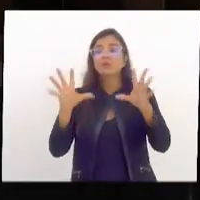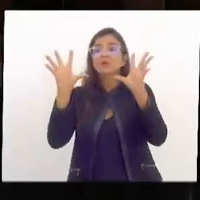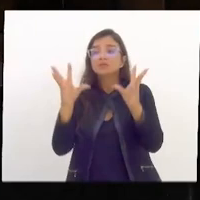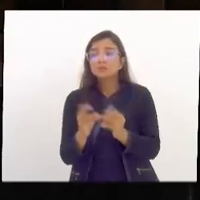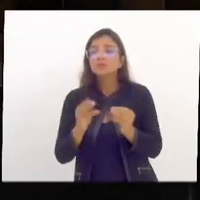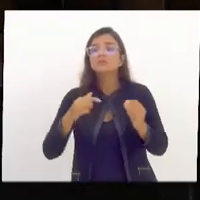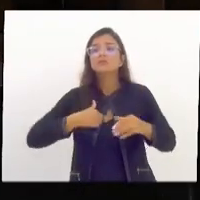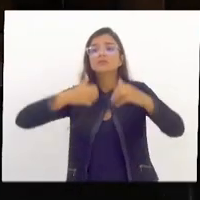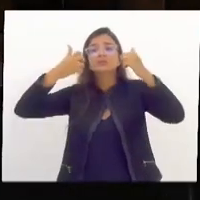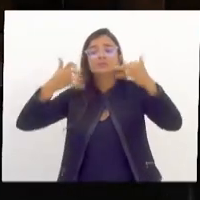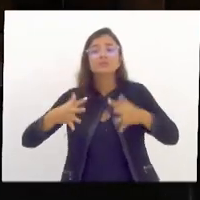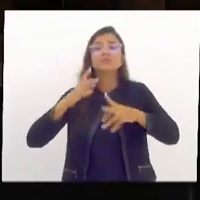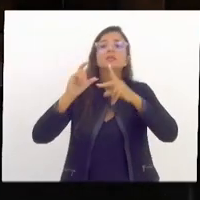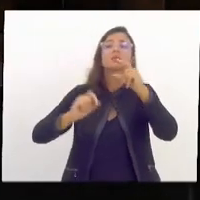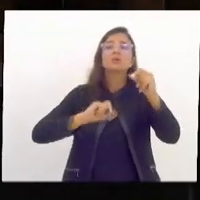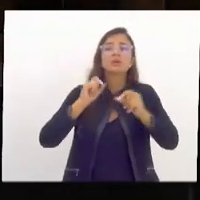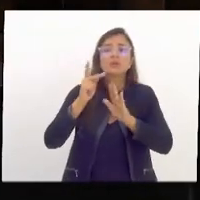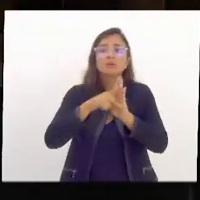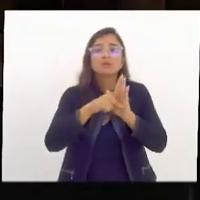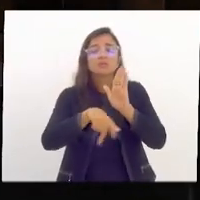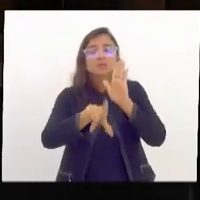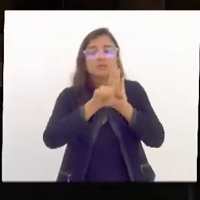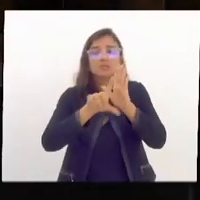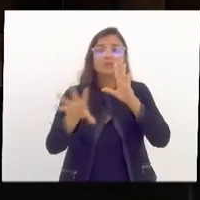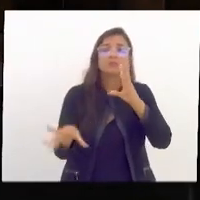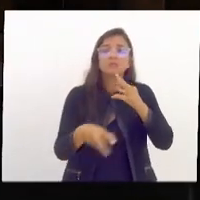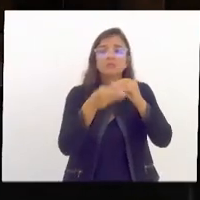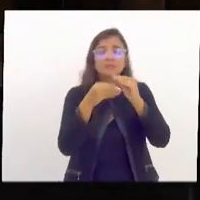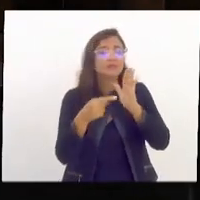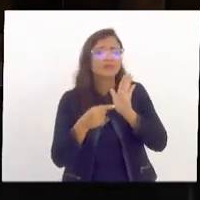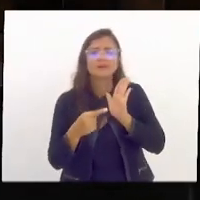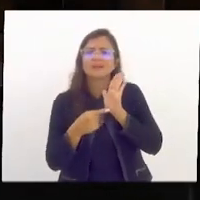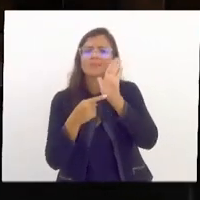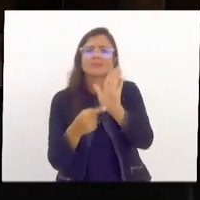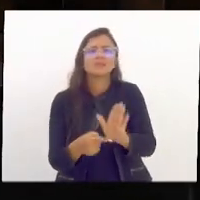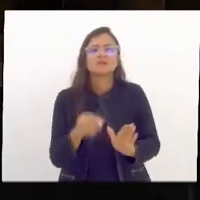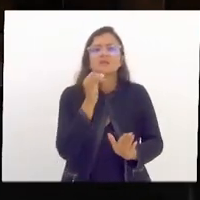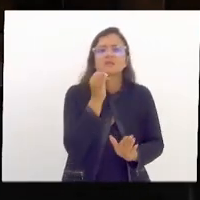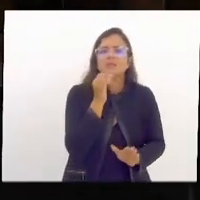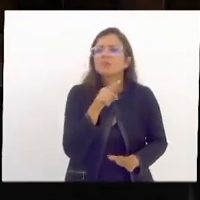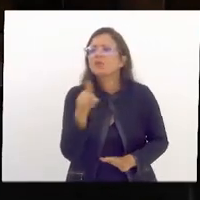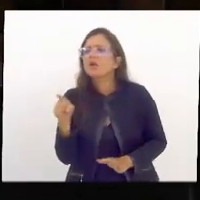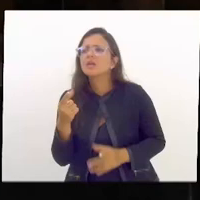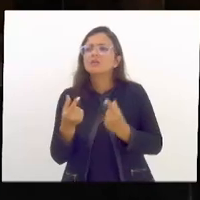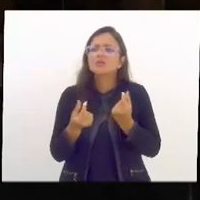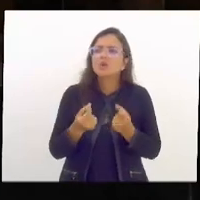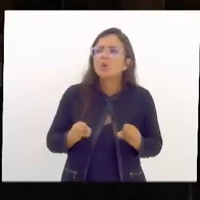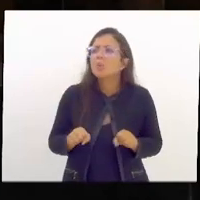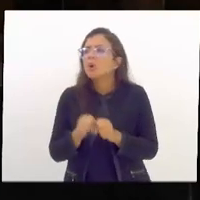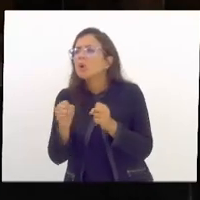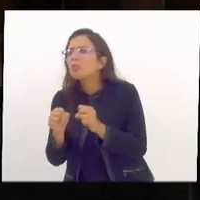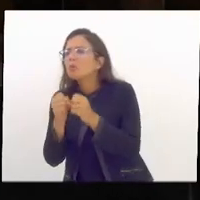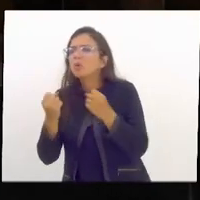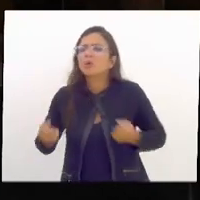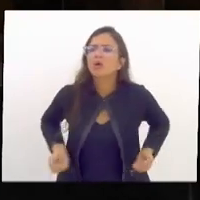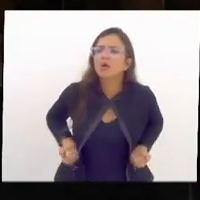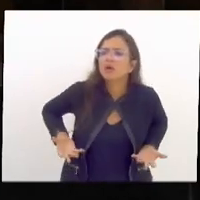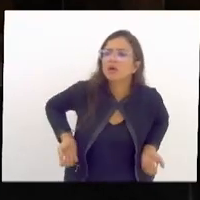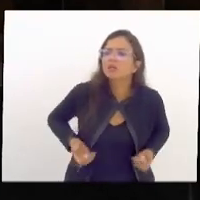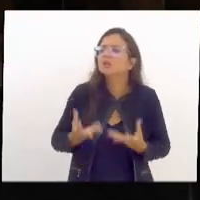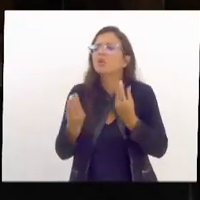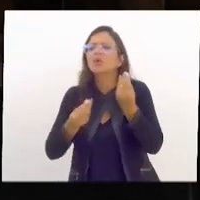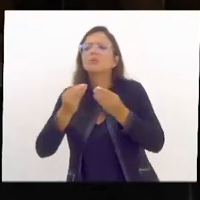fala, esse projeto de lei complementar que não apresenta os impactos orçamentários que teriam toda essa